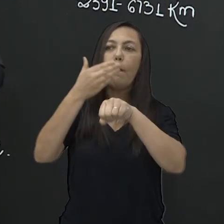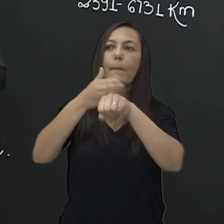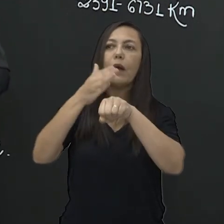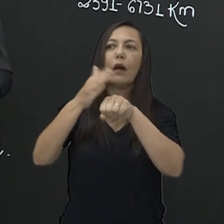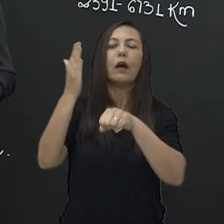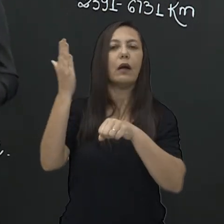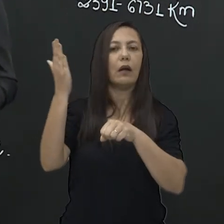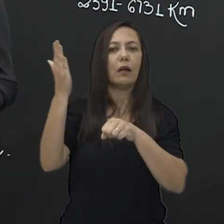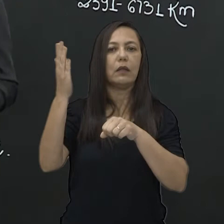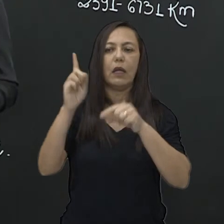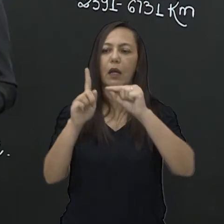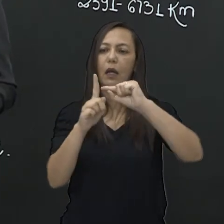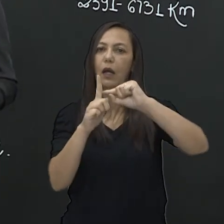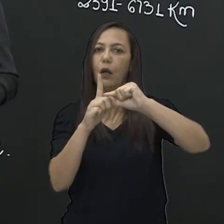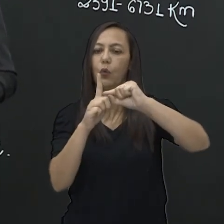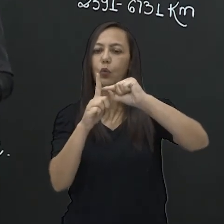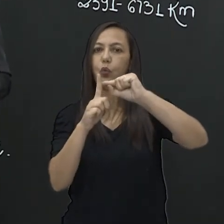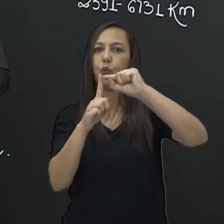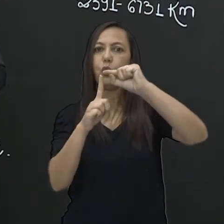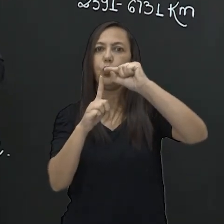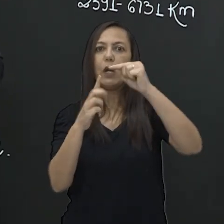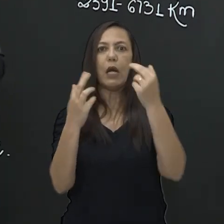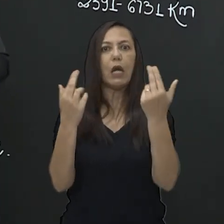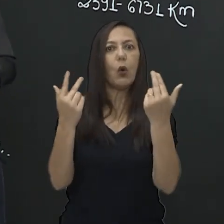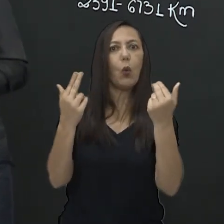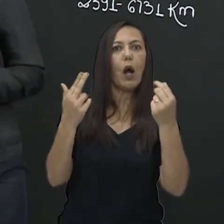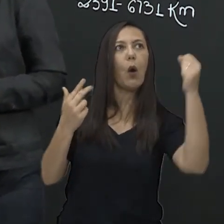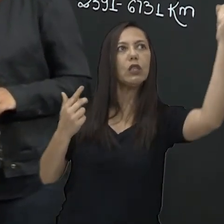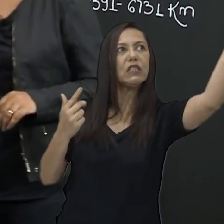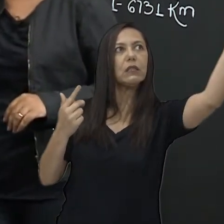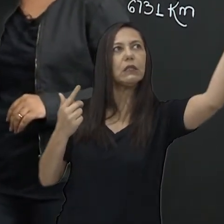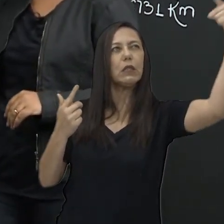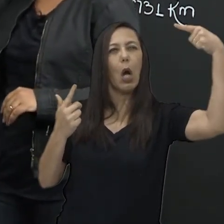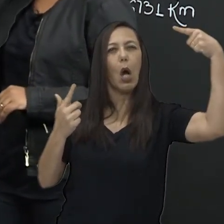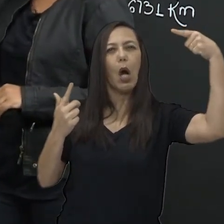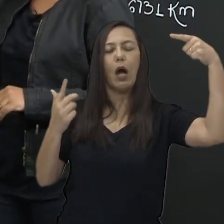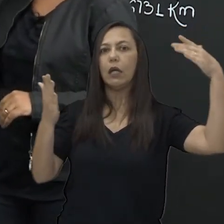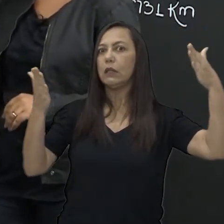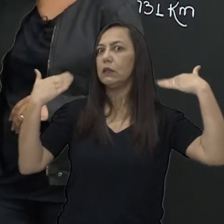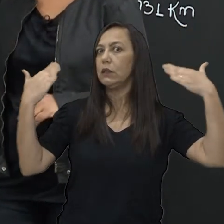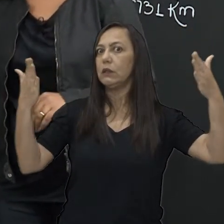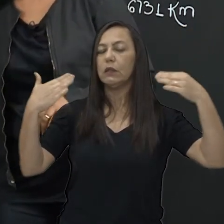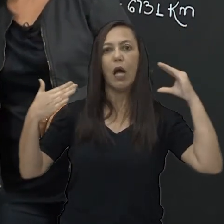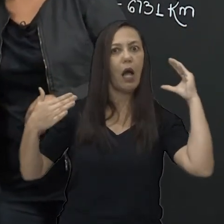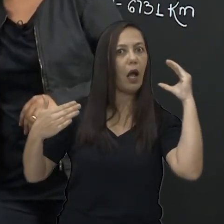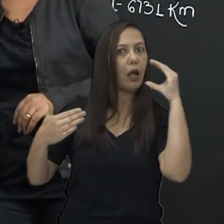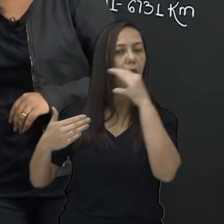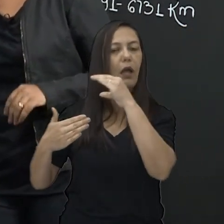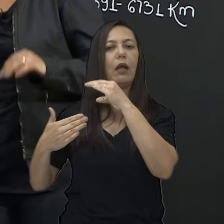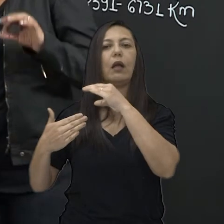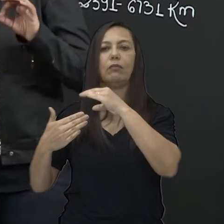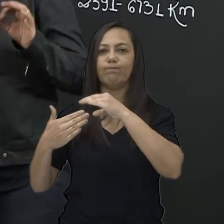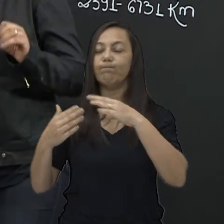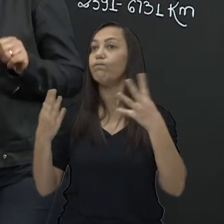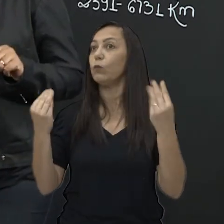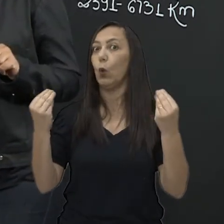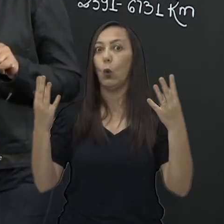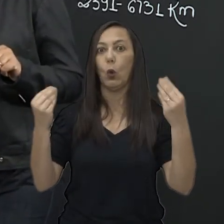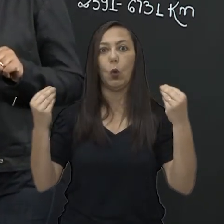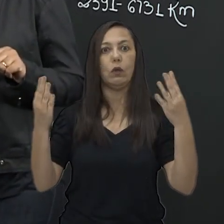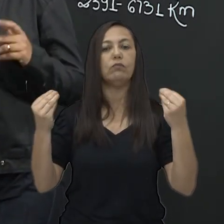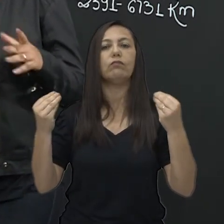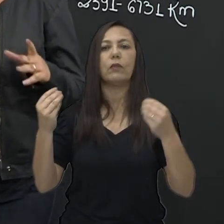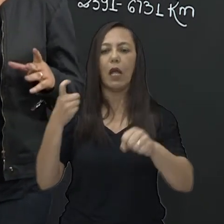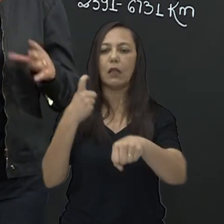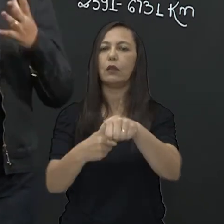é muito alta, ela é similar à do Sol, 5.000 e tantos graus, 6.000 graus, já foi registrado, tá aqui, e ele é